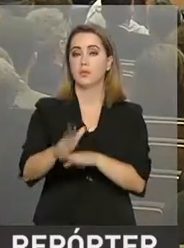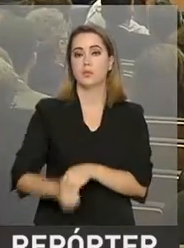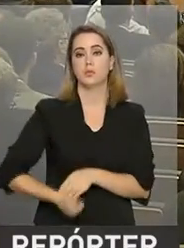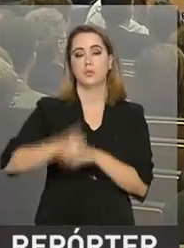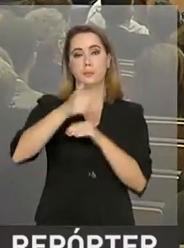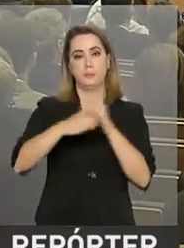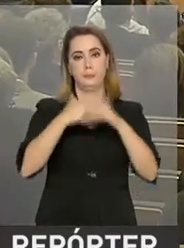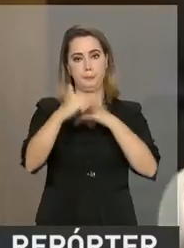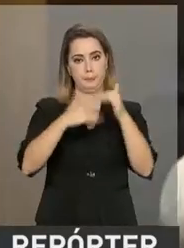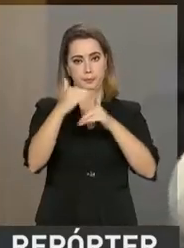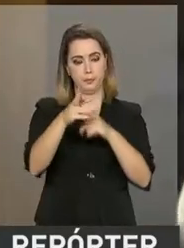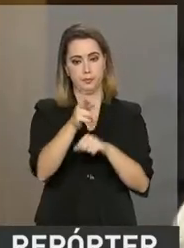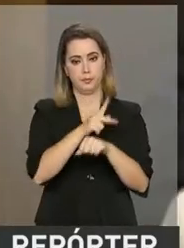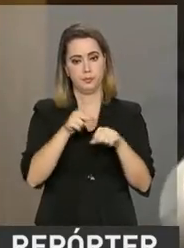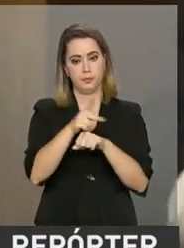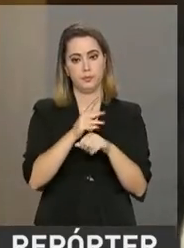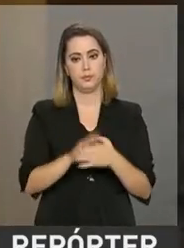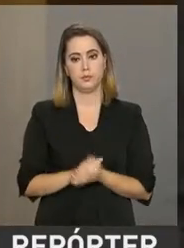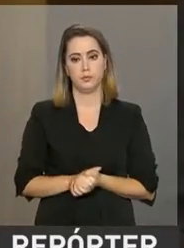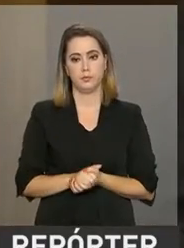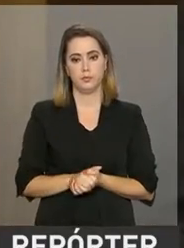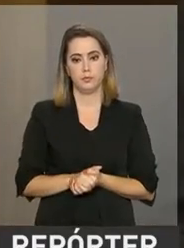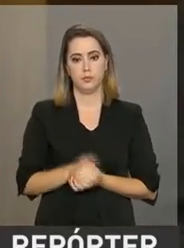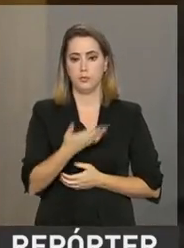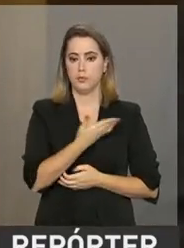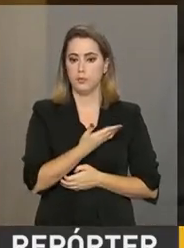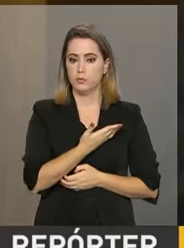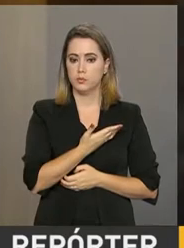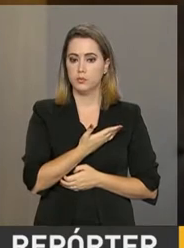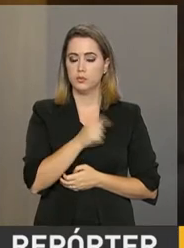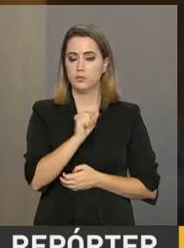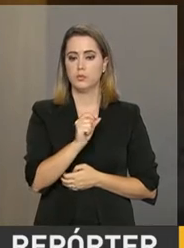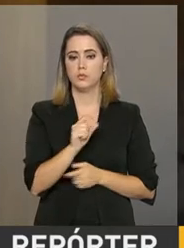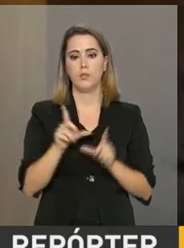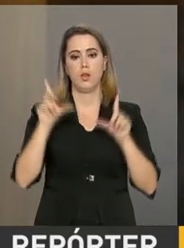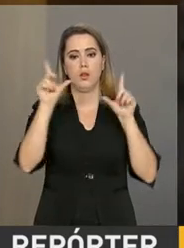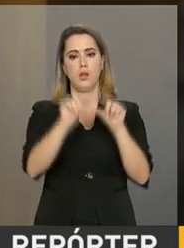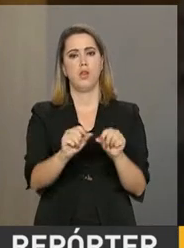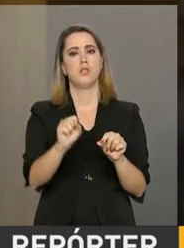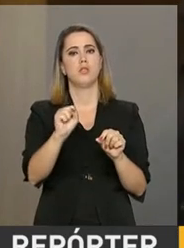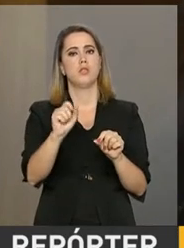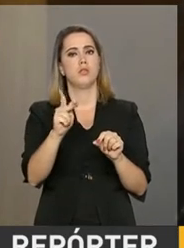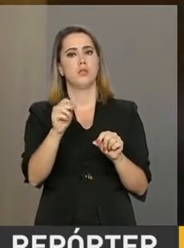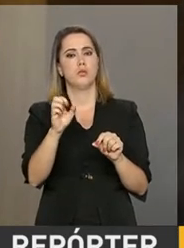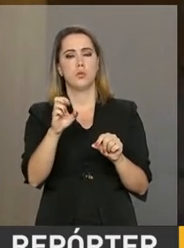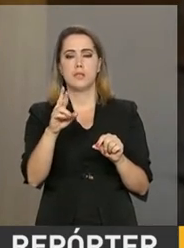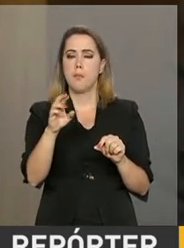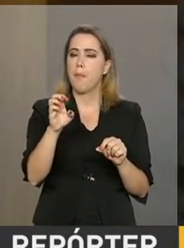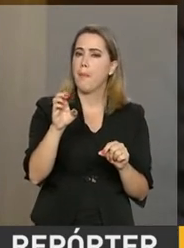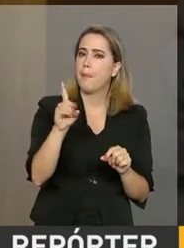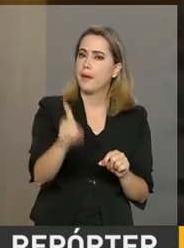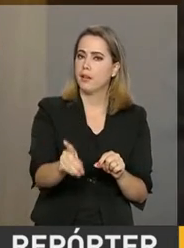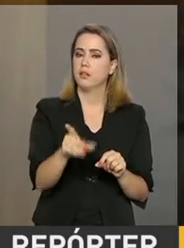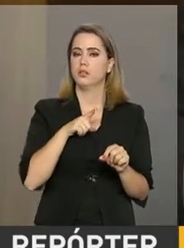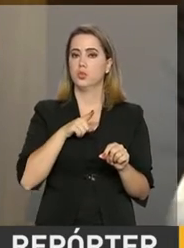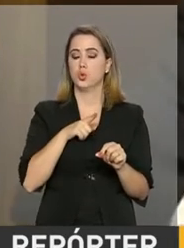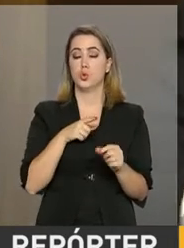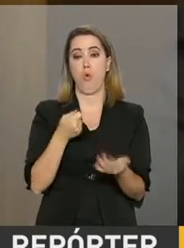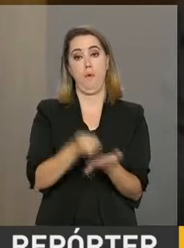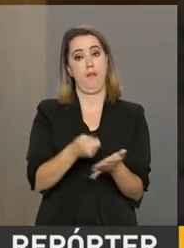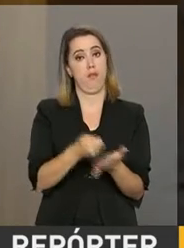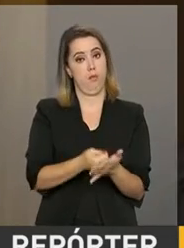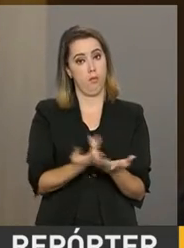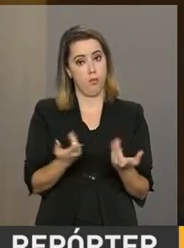do país as iniciativas para a redução nos prega a redução do risco a diminuição do custo de cobrança o